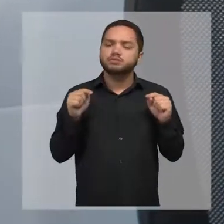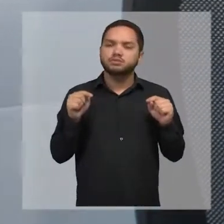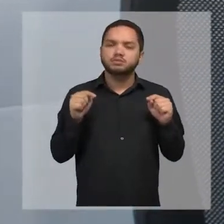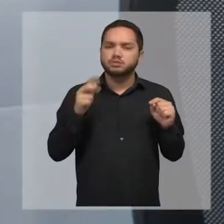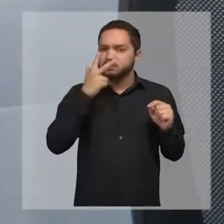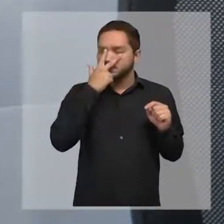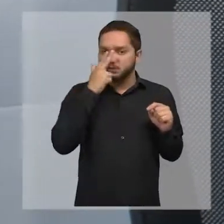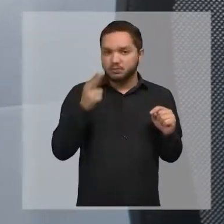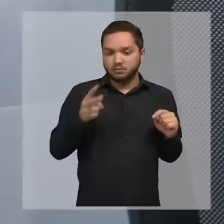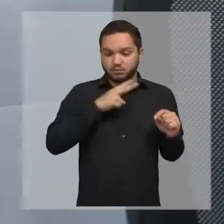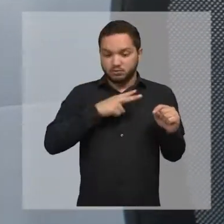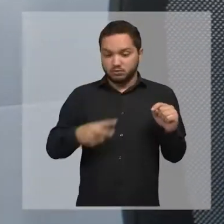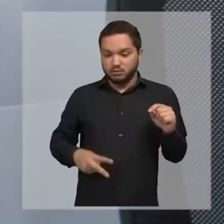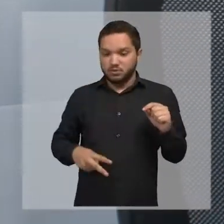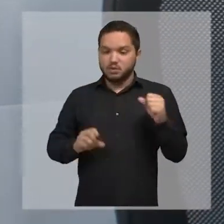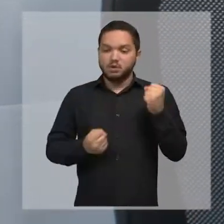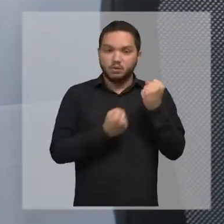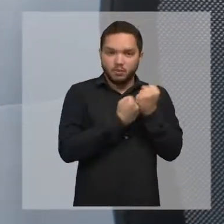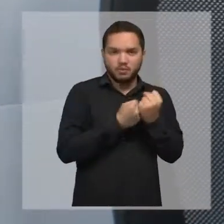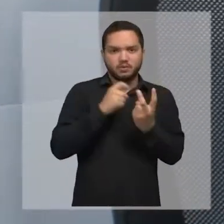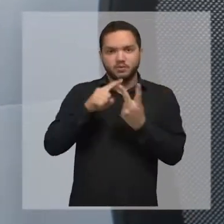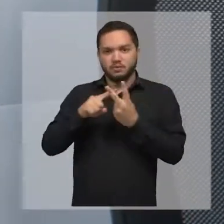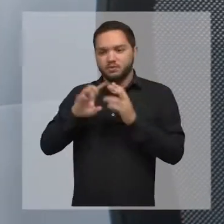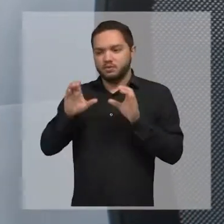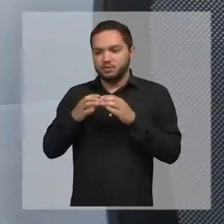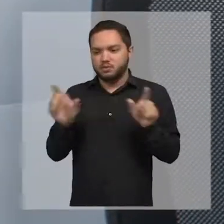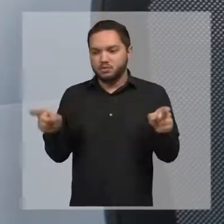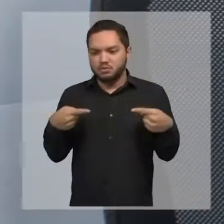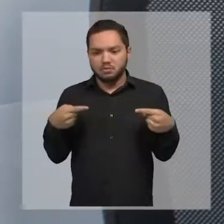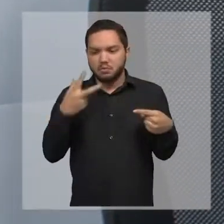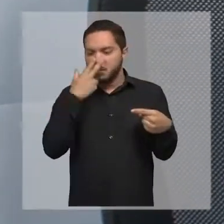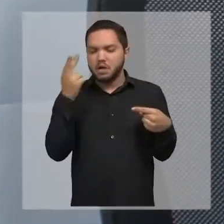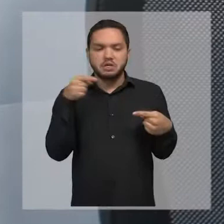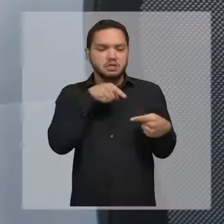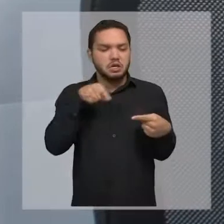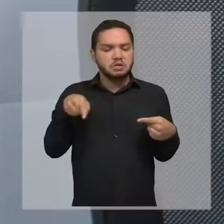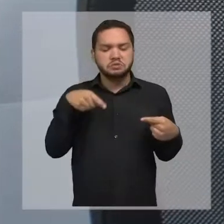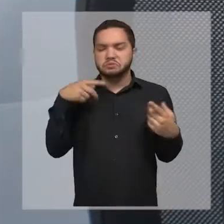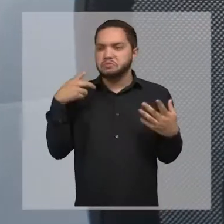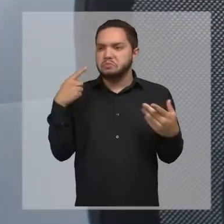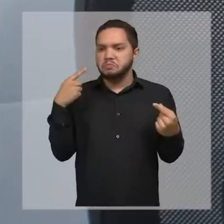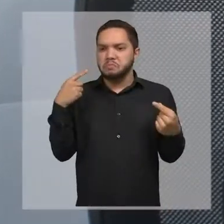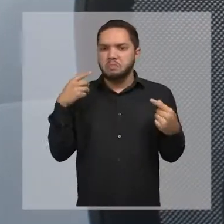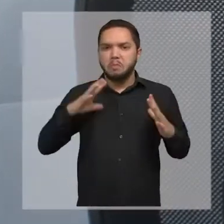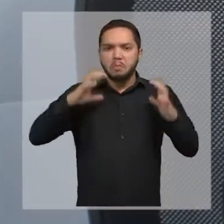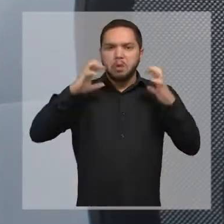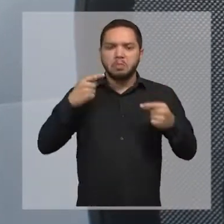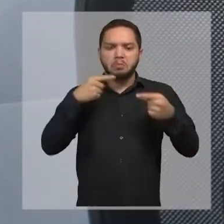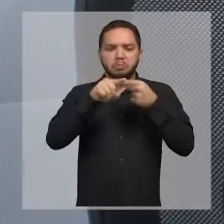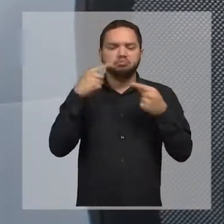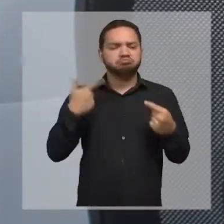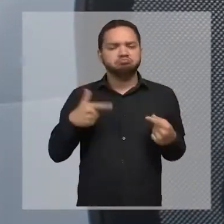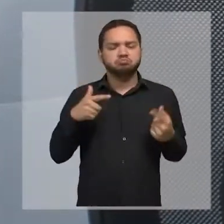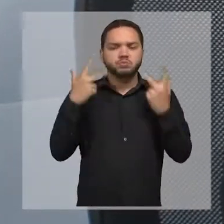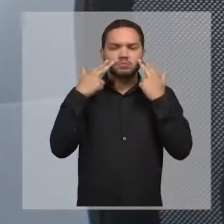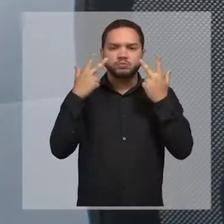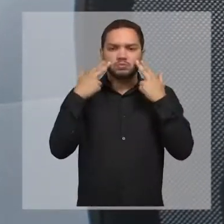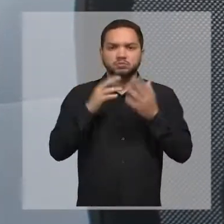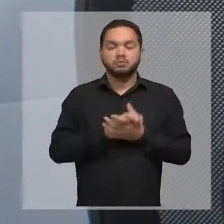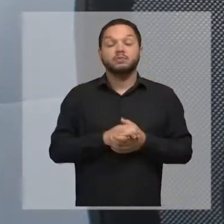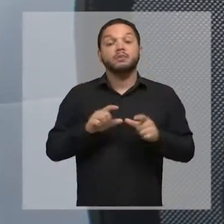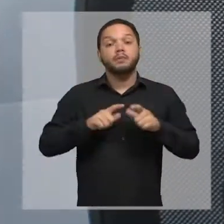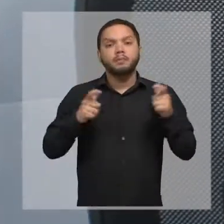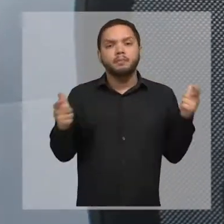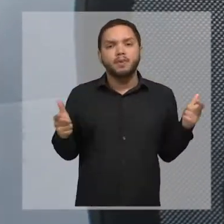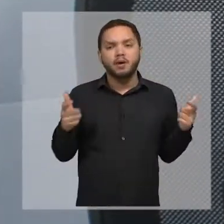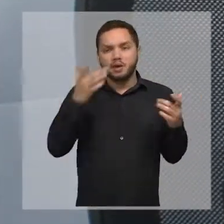onde os vereadores da situação e da oposição não têm entrado em atrito. Mas eu vou lembrar aqui um período que, para a grande maioria